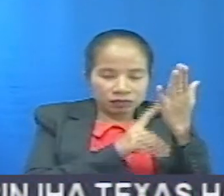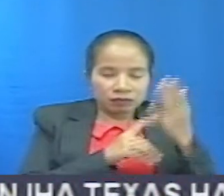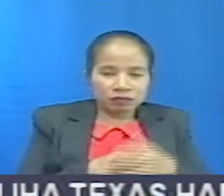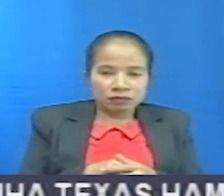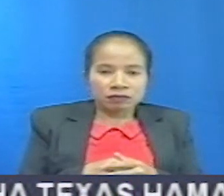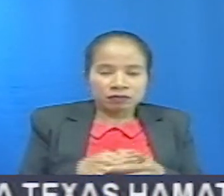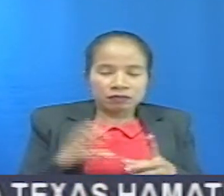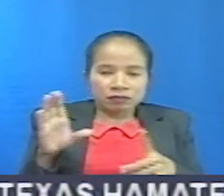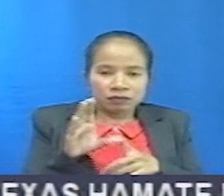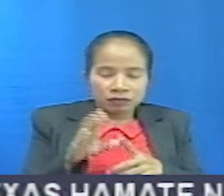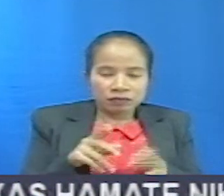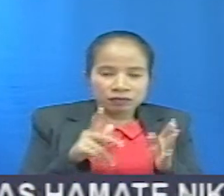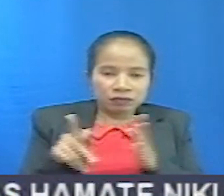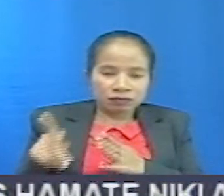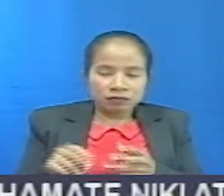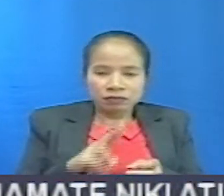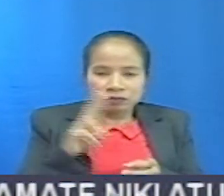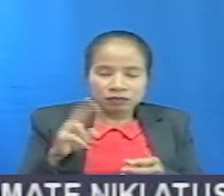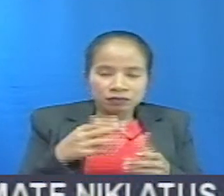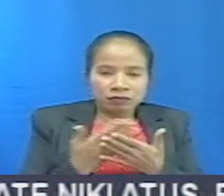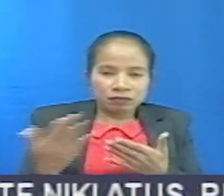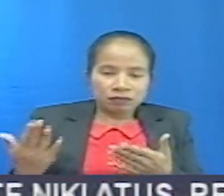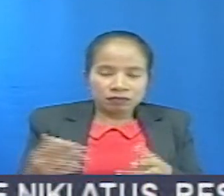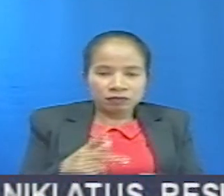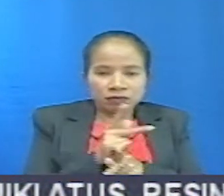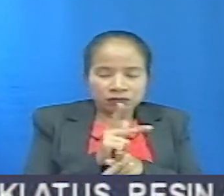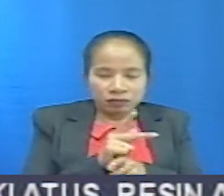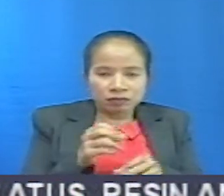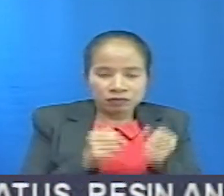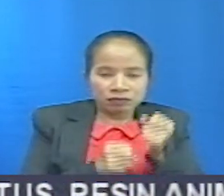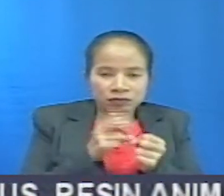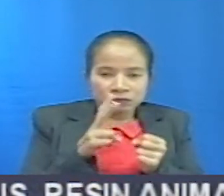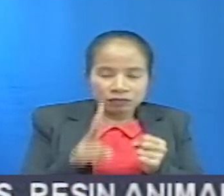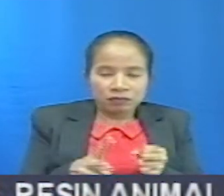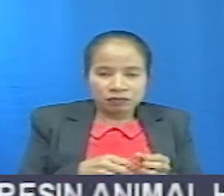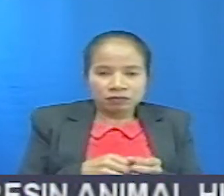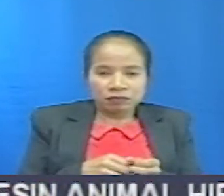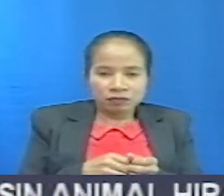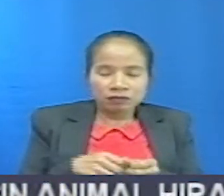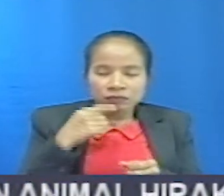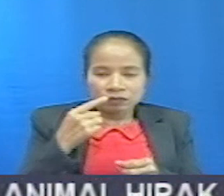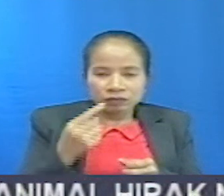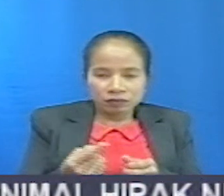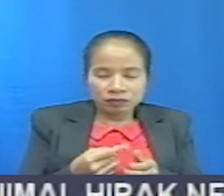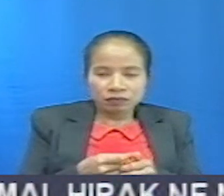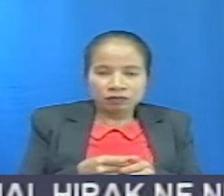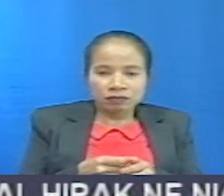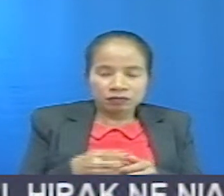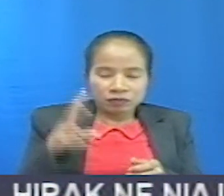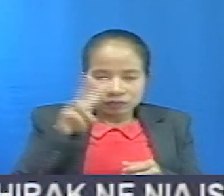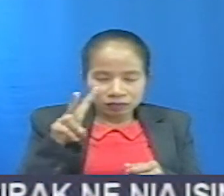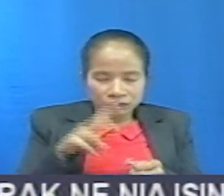dados. Chefe do departamento, planeamento, gestão, equipamento, proteção civil, Zela da Costa Xavier, argumenta,